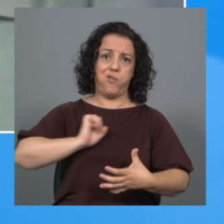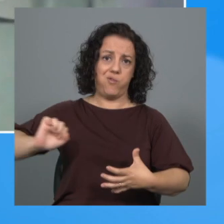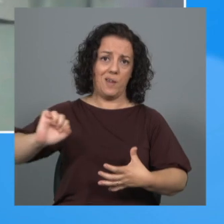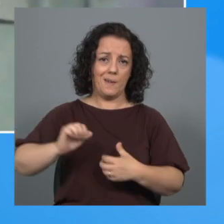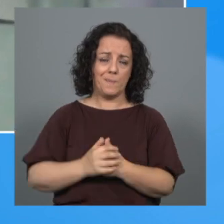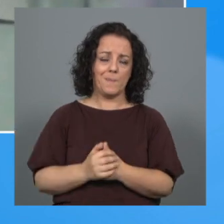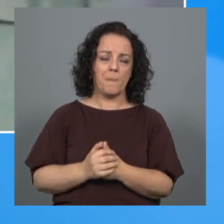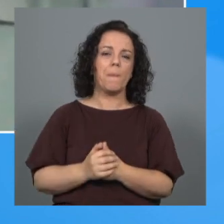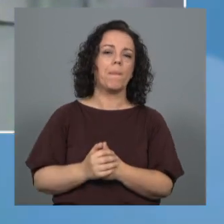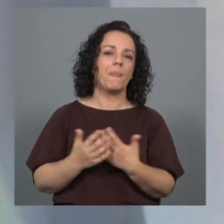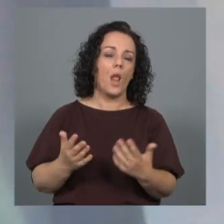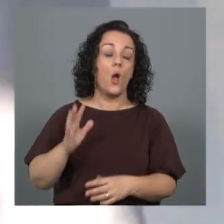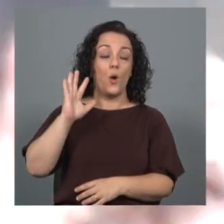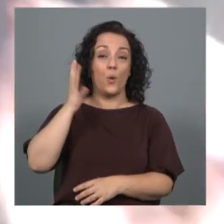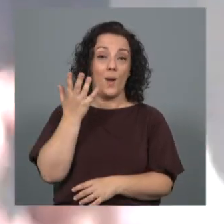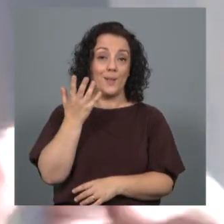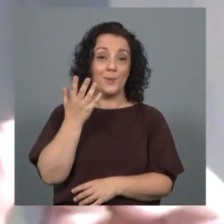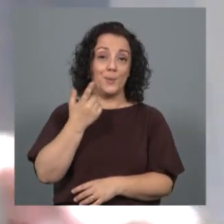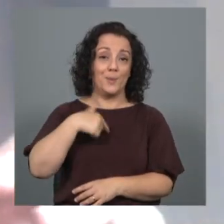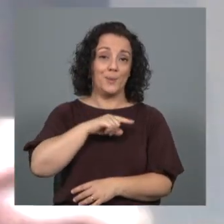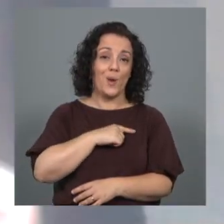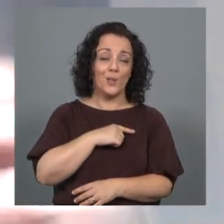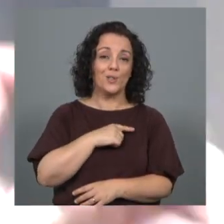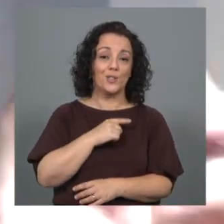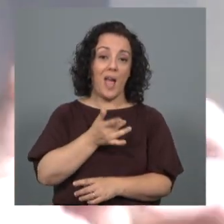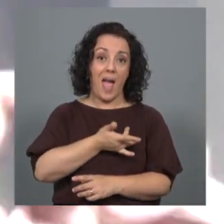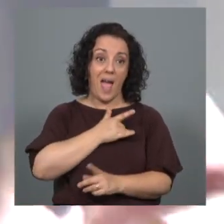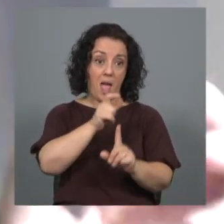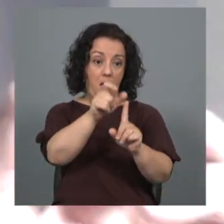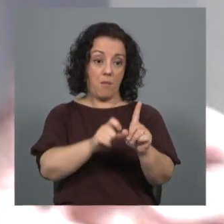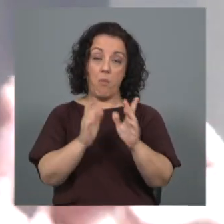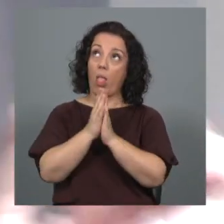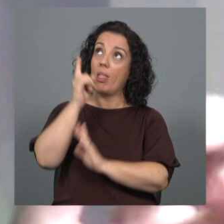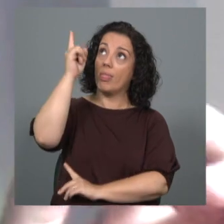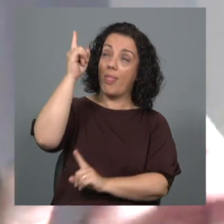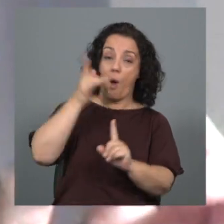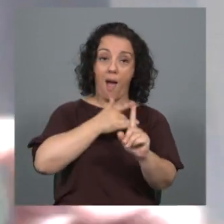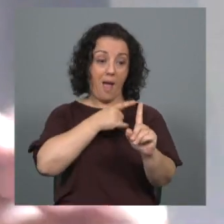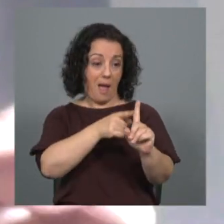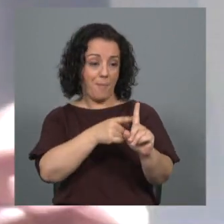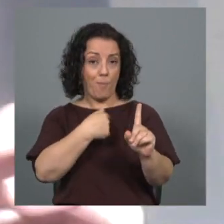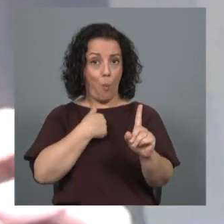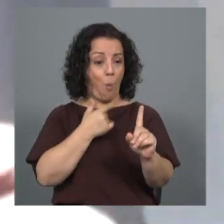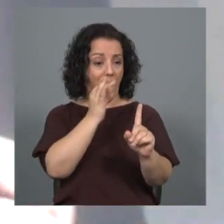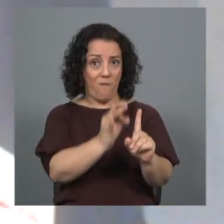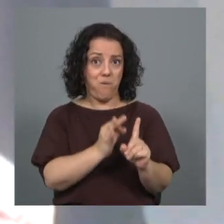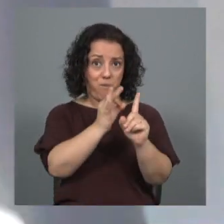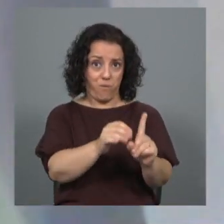Sempre que nós estamos a amar aquilo que Deus ama, de certa forma estamos a fazer bom testemunho, porque estamos a